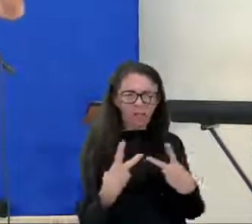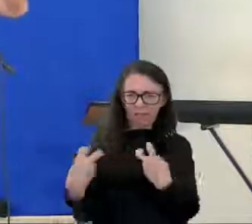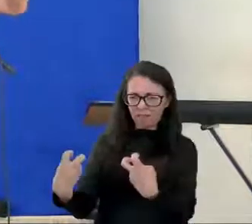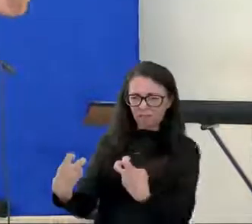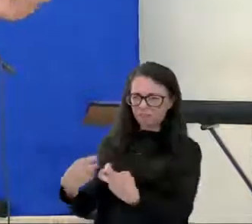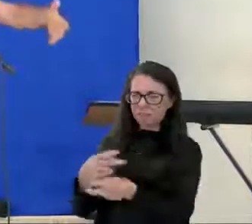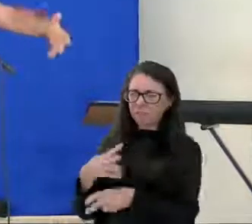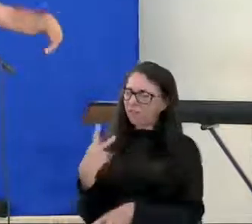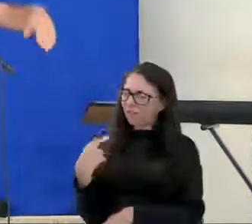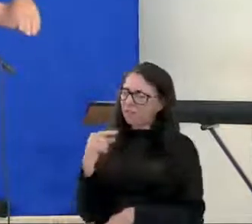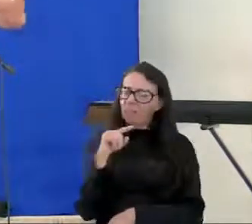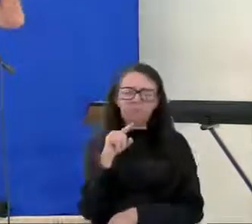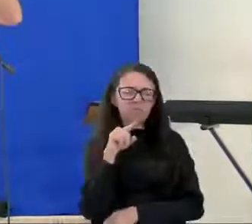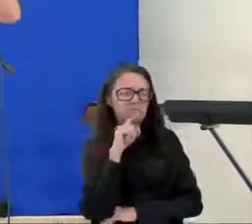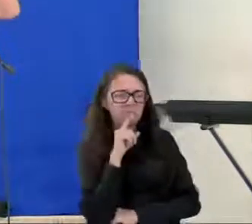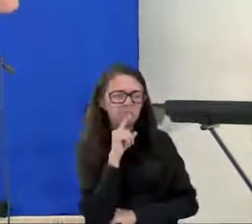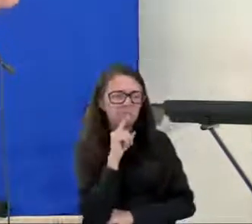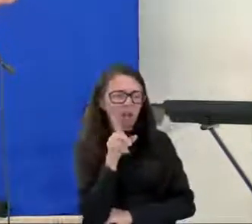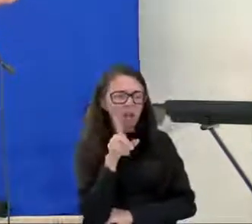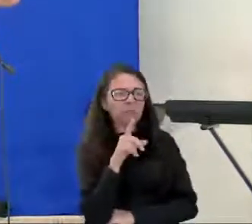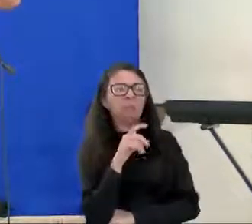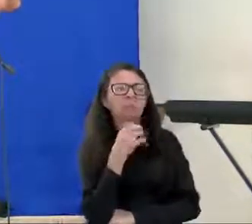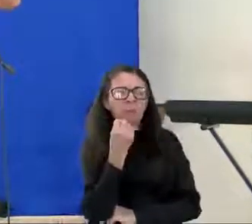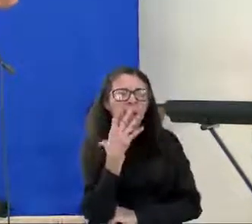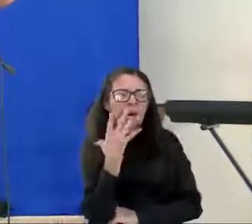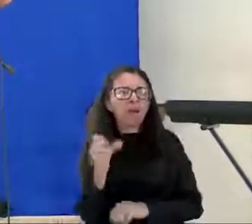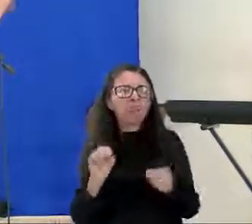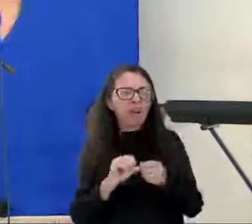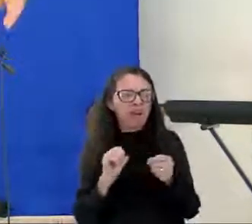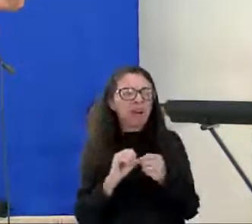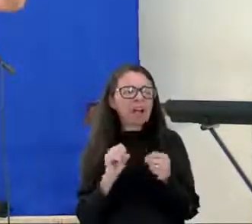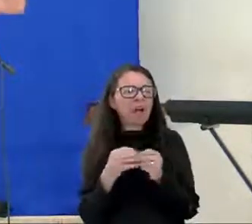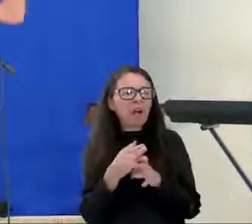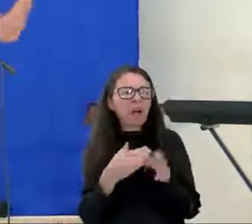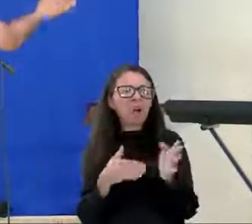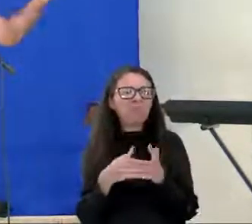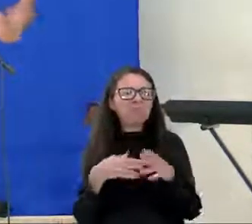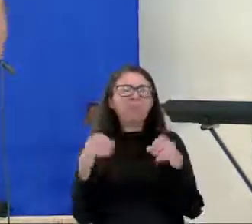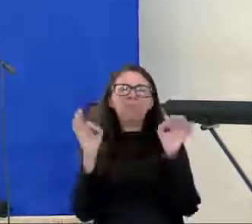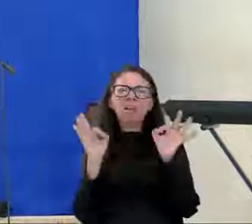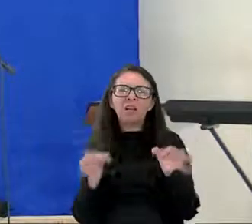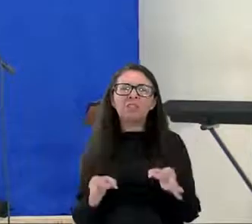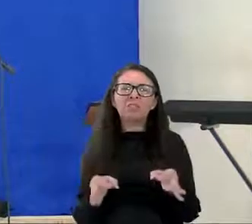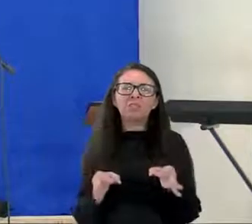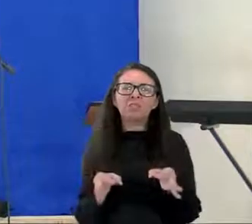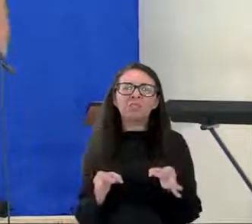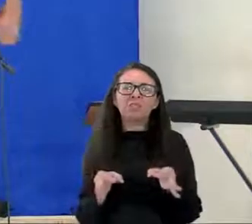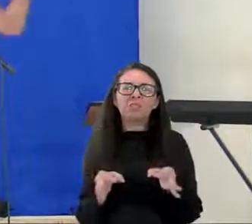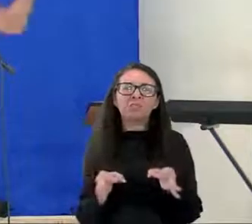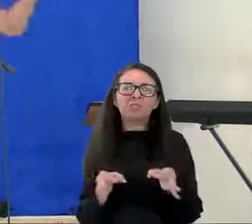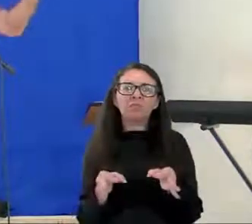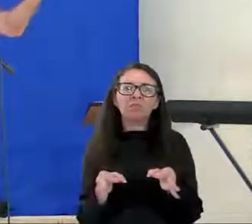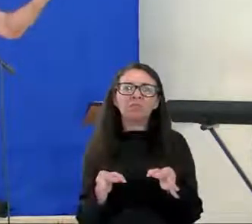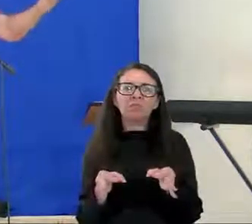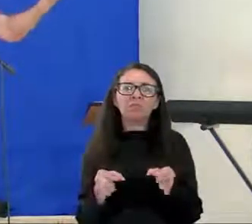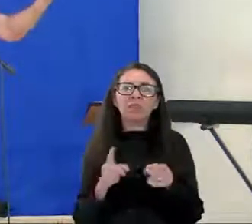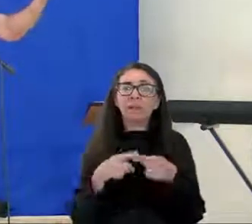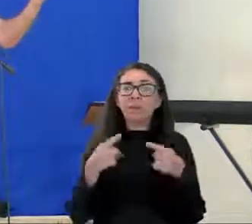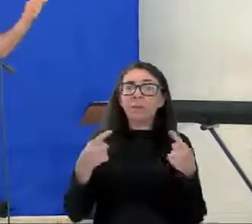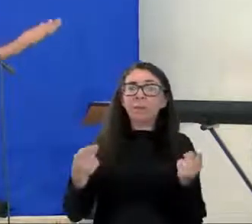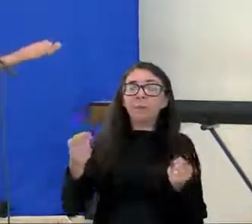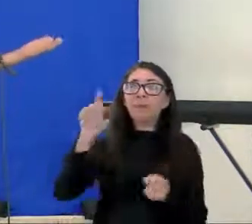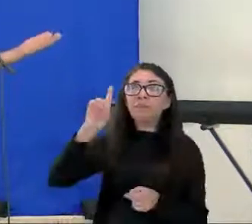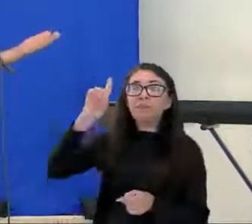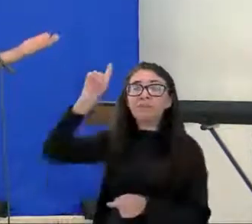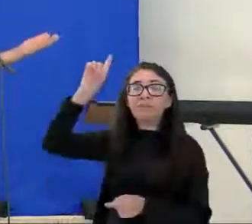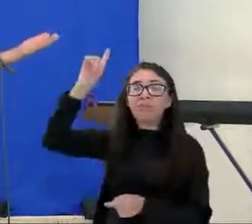0 defeito dá problema de qualidade, dá problema de estoque, vai ter que ter estoque, não tem jeito. Mas eles colocam como meta 0. Então o